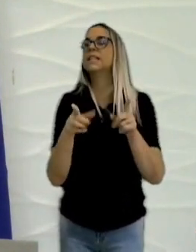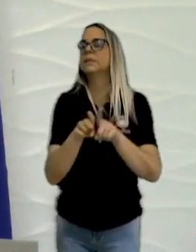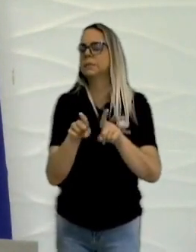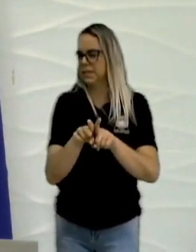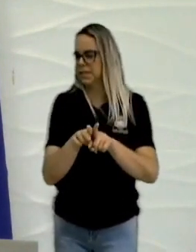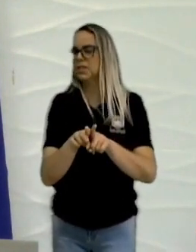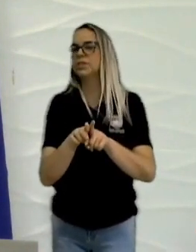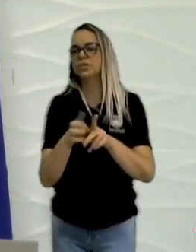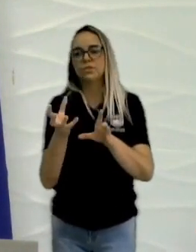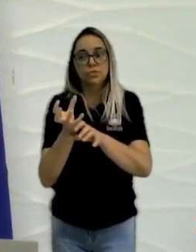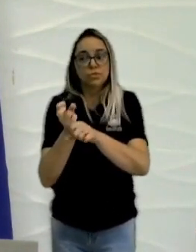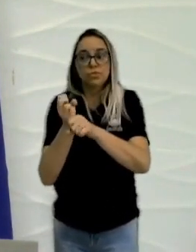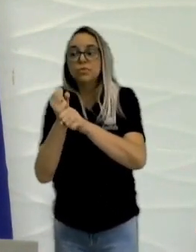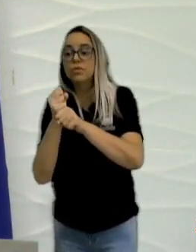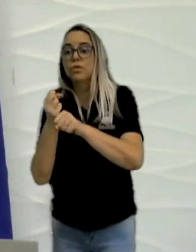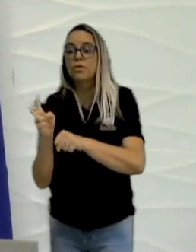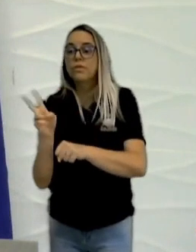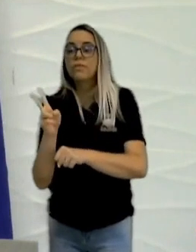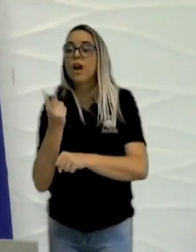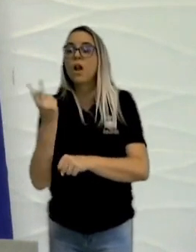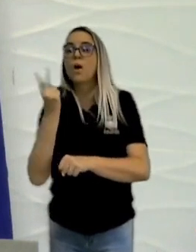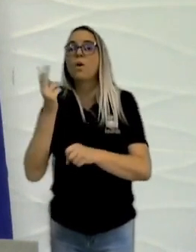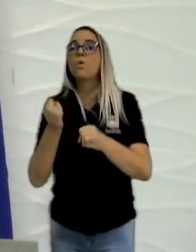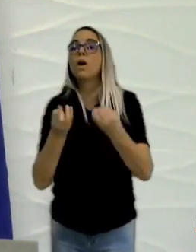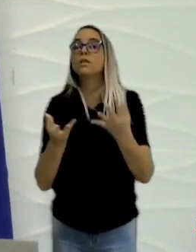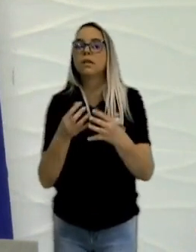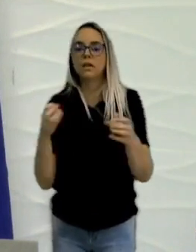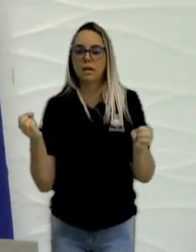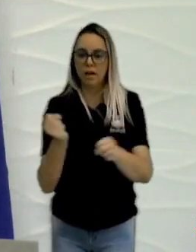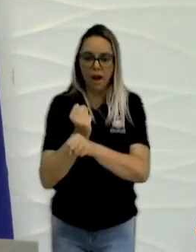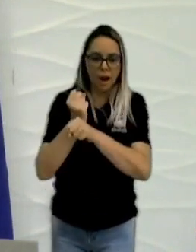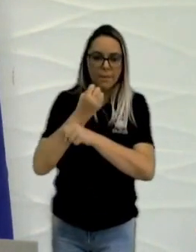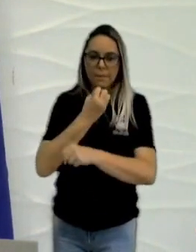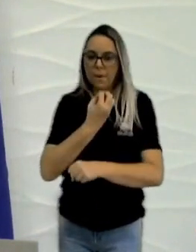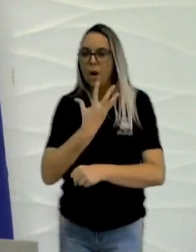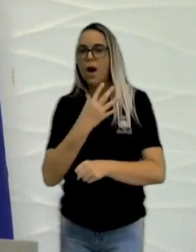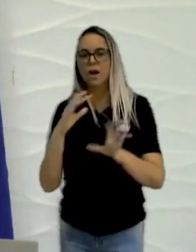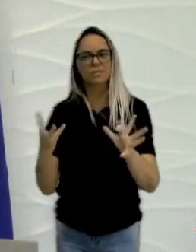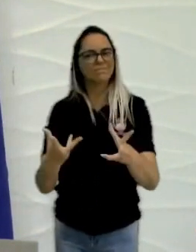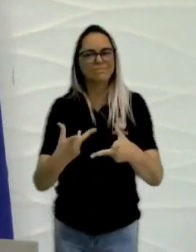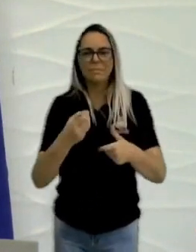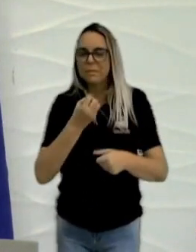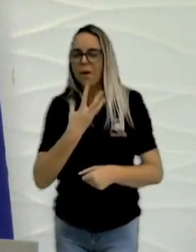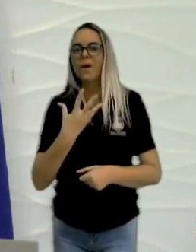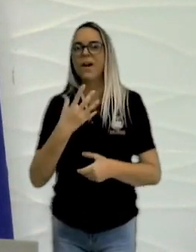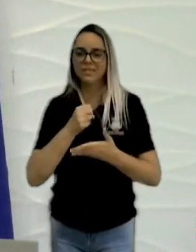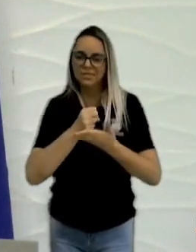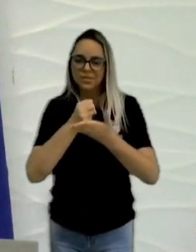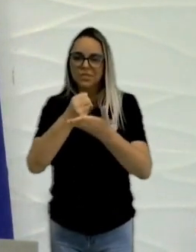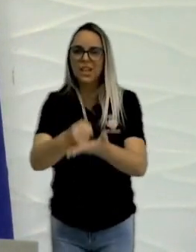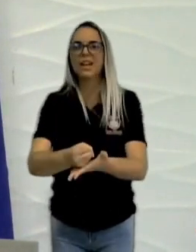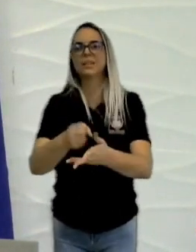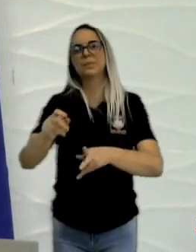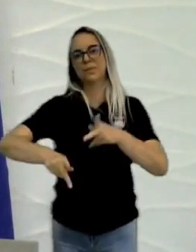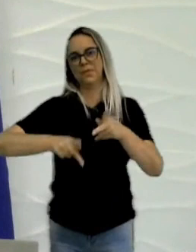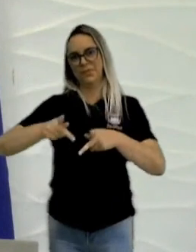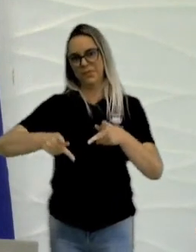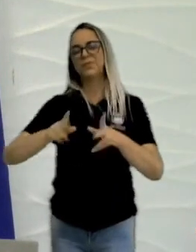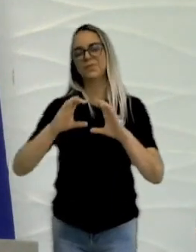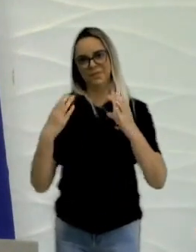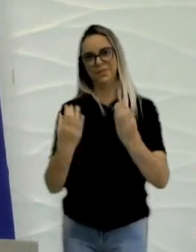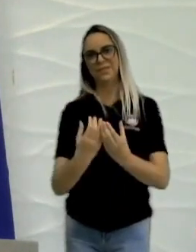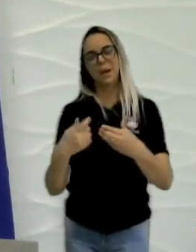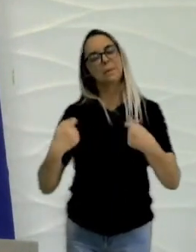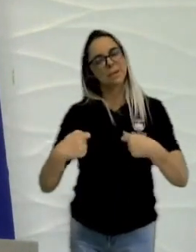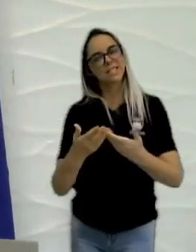esse valor e aí fazer uma obra boa, com muita qualidade, e beneficiar aquela comunidade que tanto